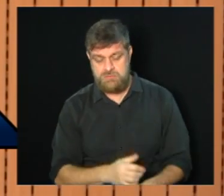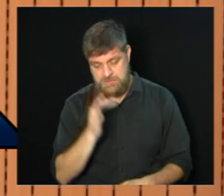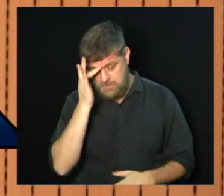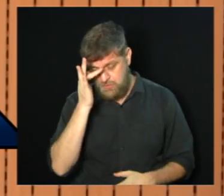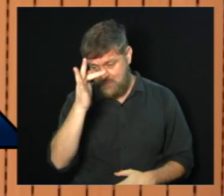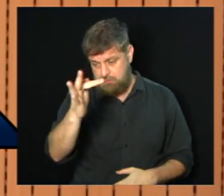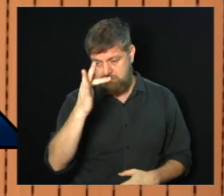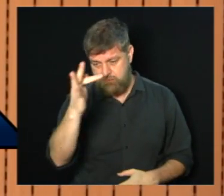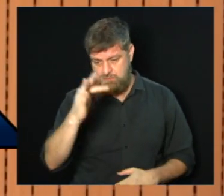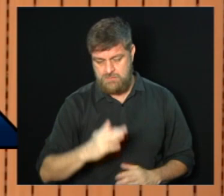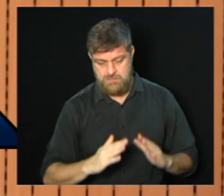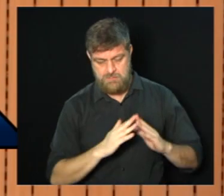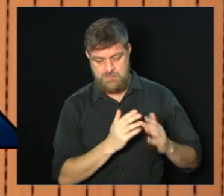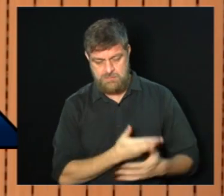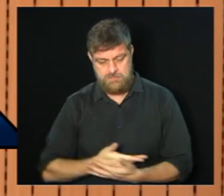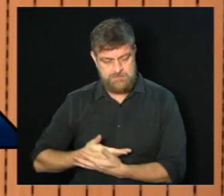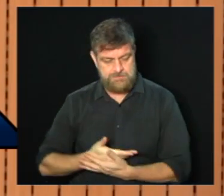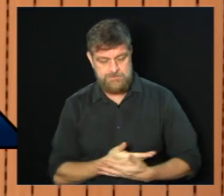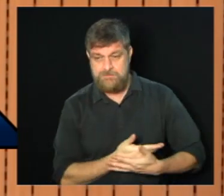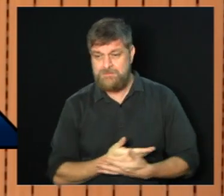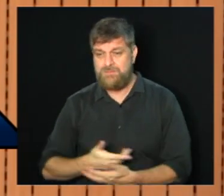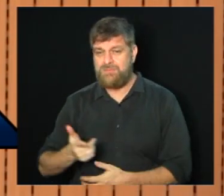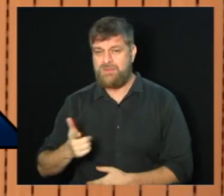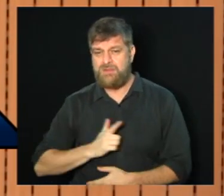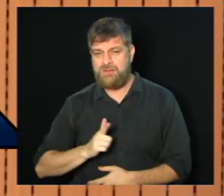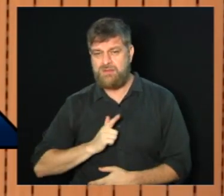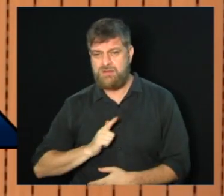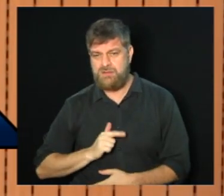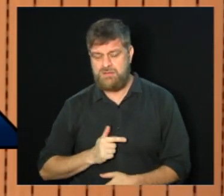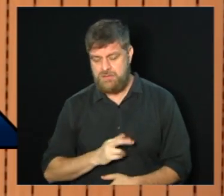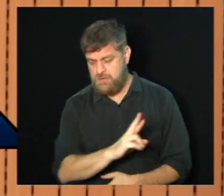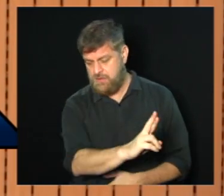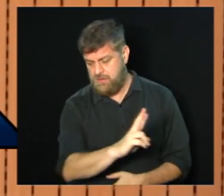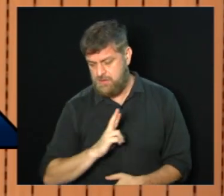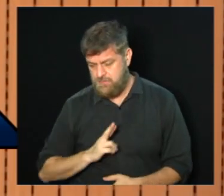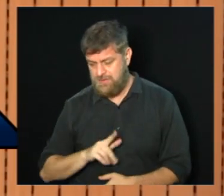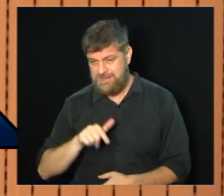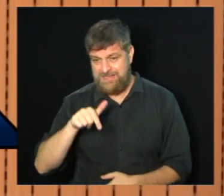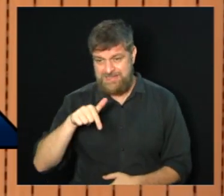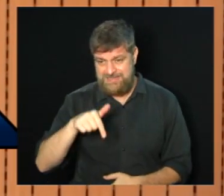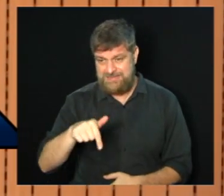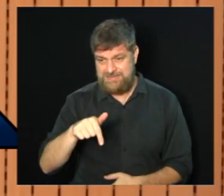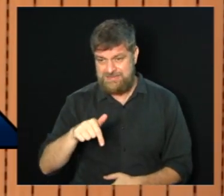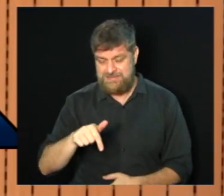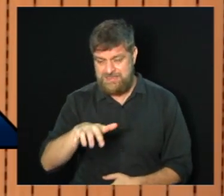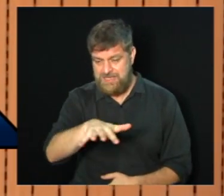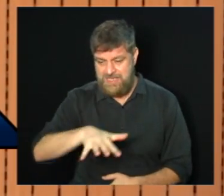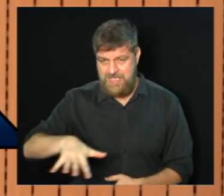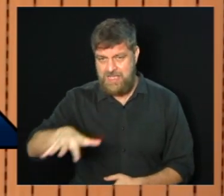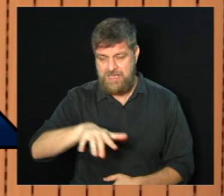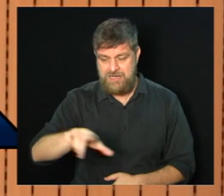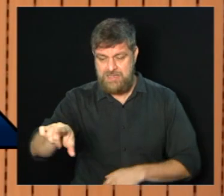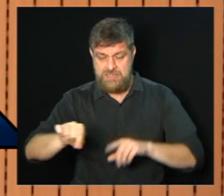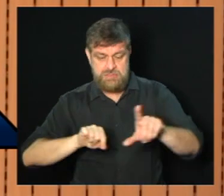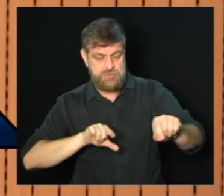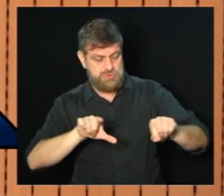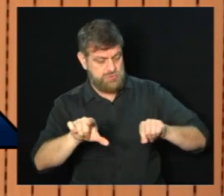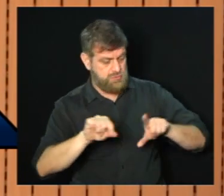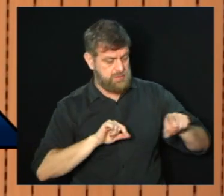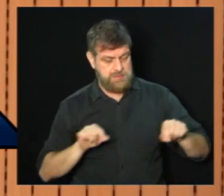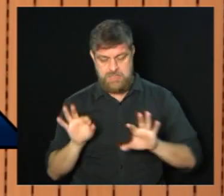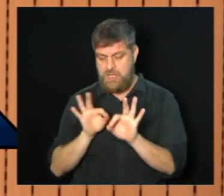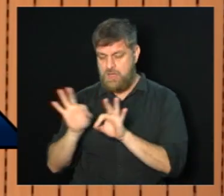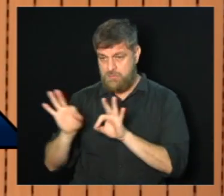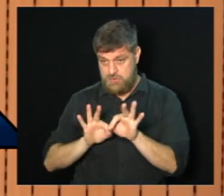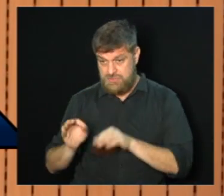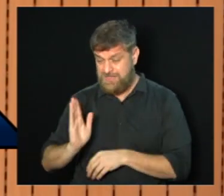futuras de educação. Nós temos aqui, na resposta, tem 7 áreas destinadas já com projetos em andamento.